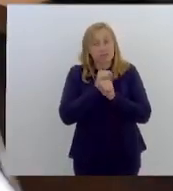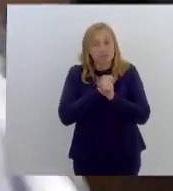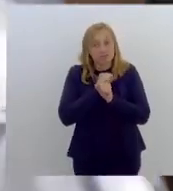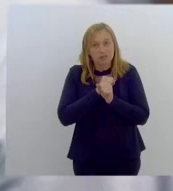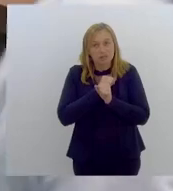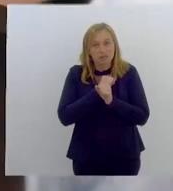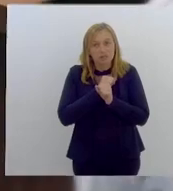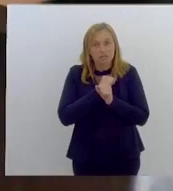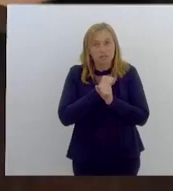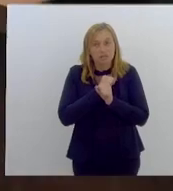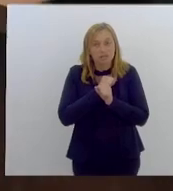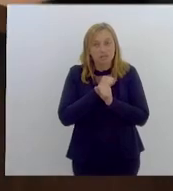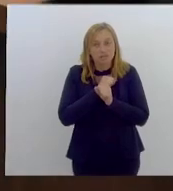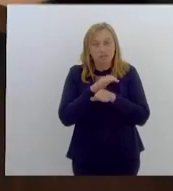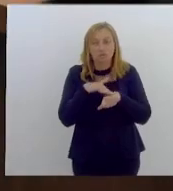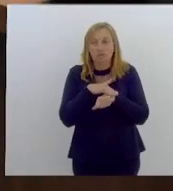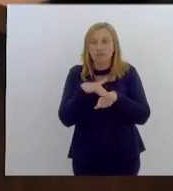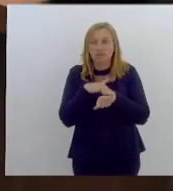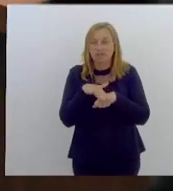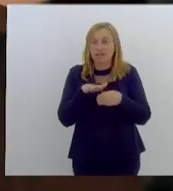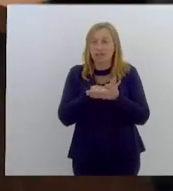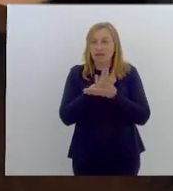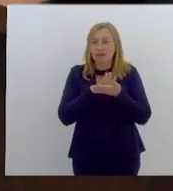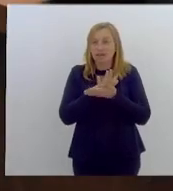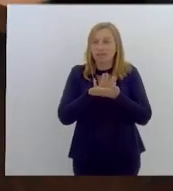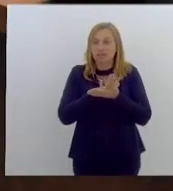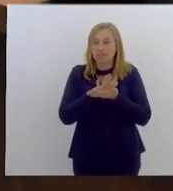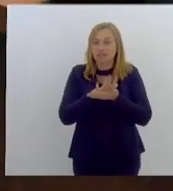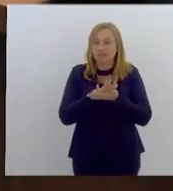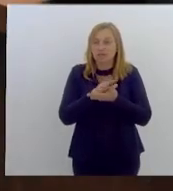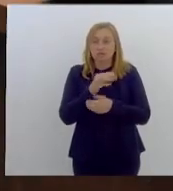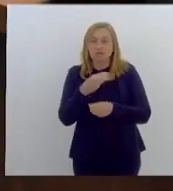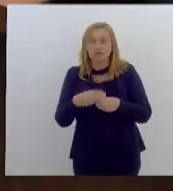passou dois anos sem conversar com nenhum município,